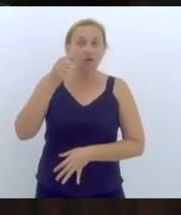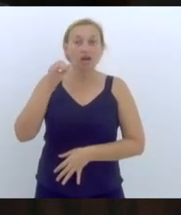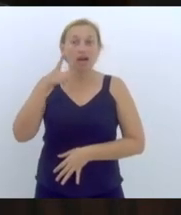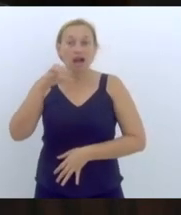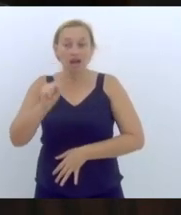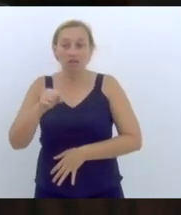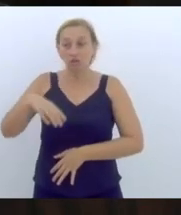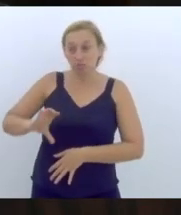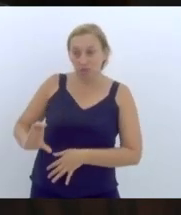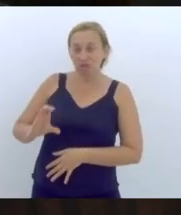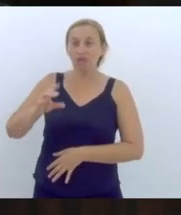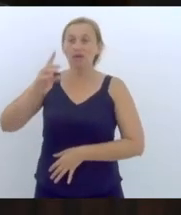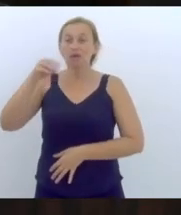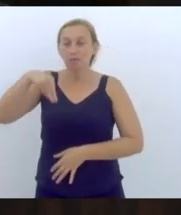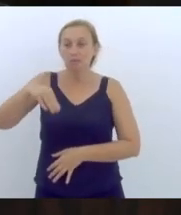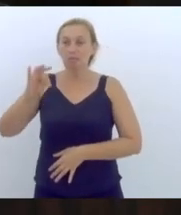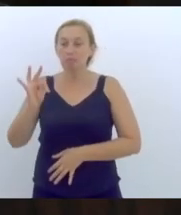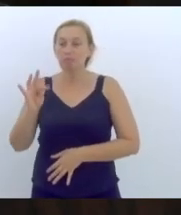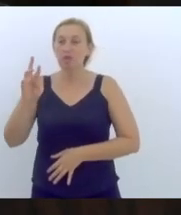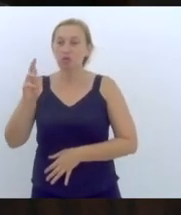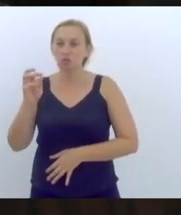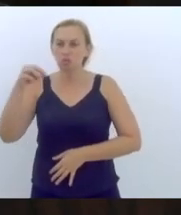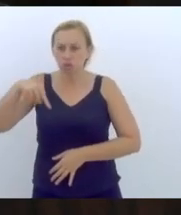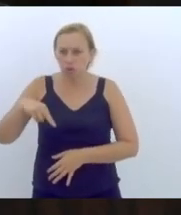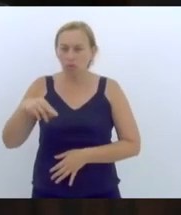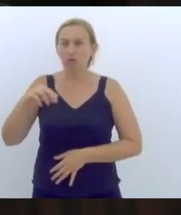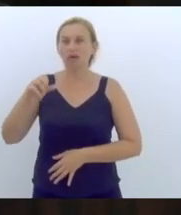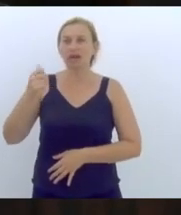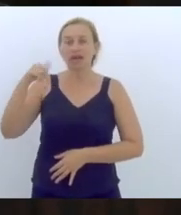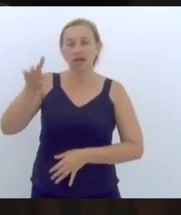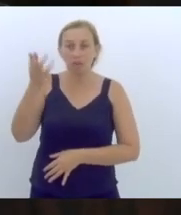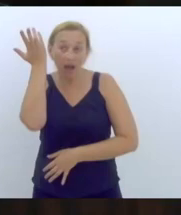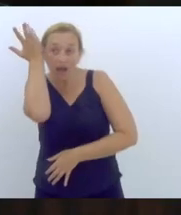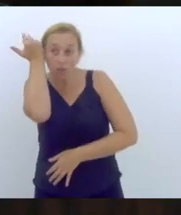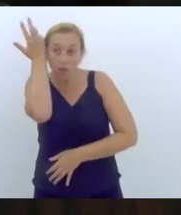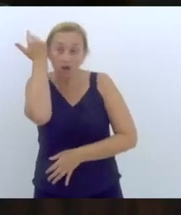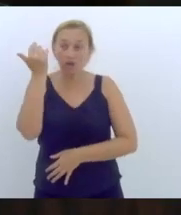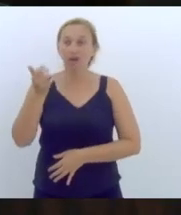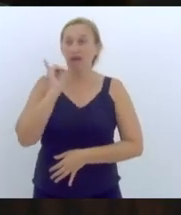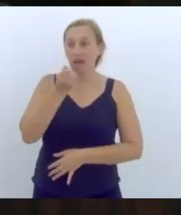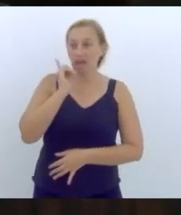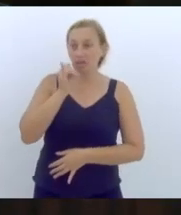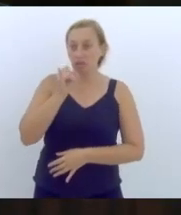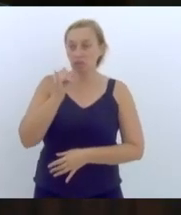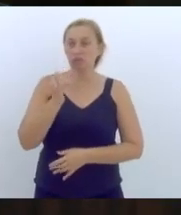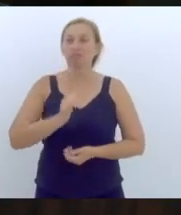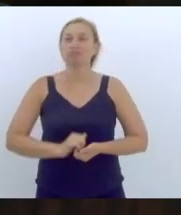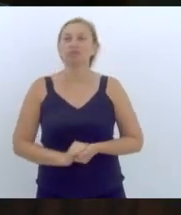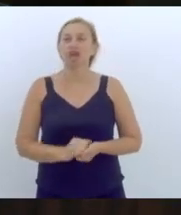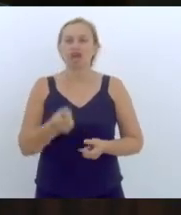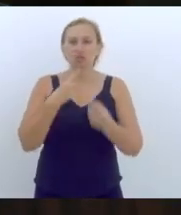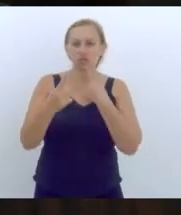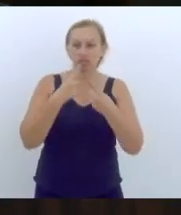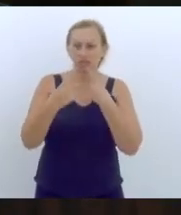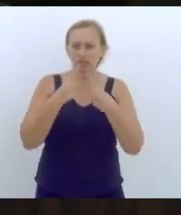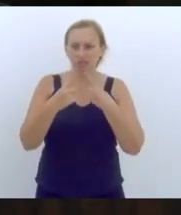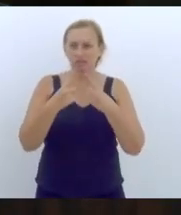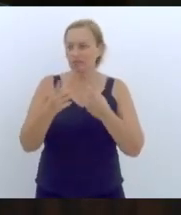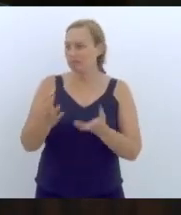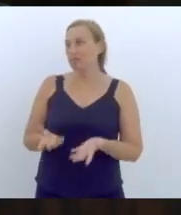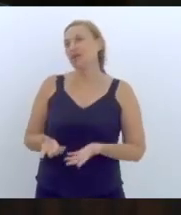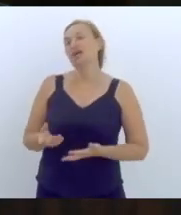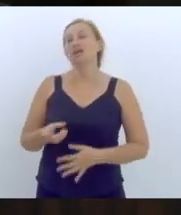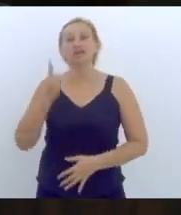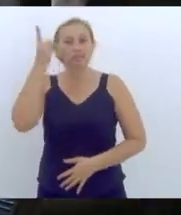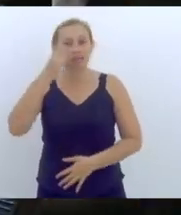vencido, Milton Rangel, João Peixoto e Eliomar Coelho, relator do vencido. Em discussão, para discutir,